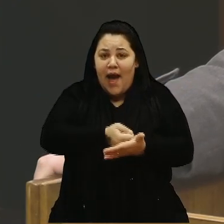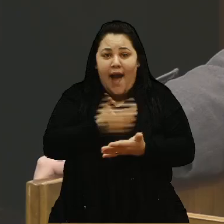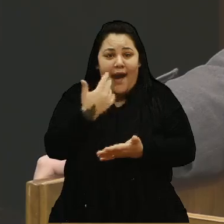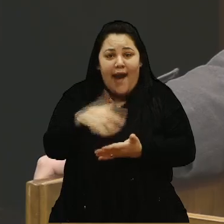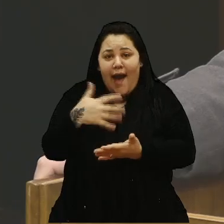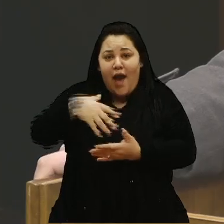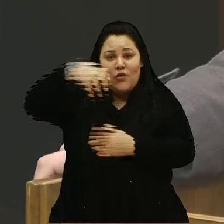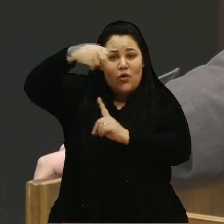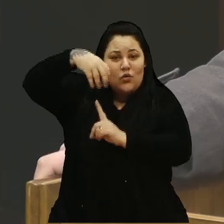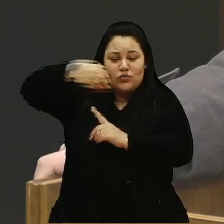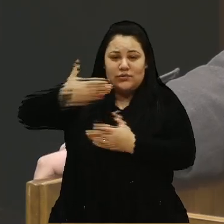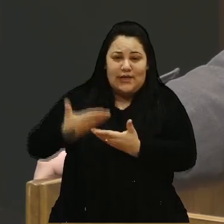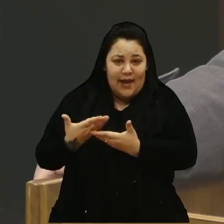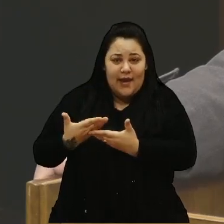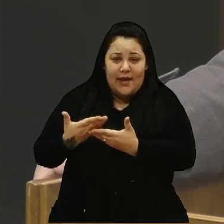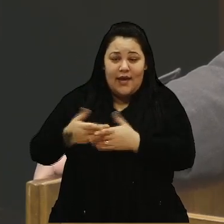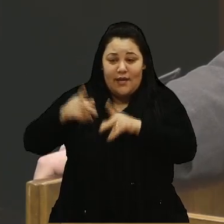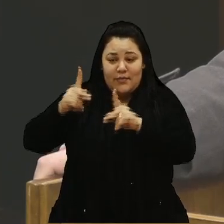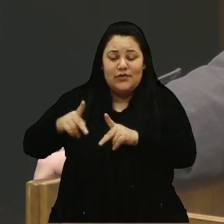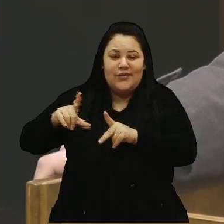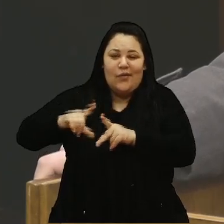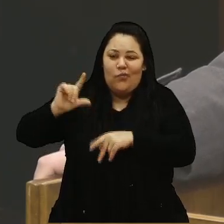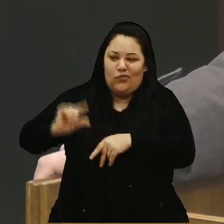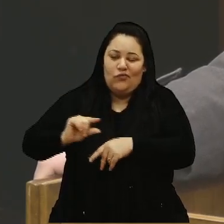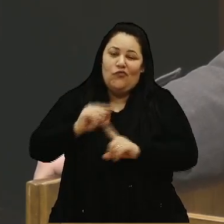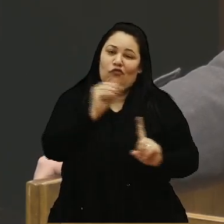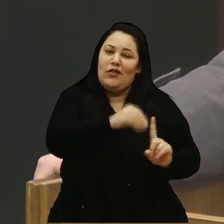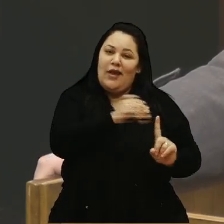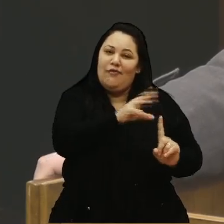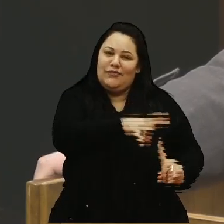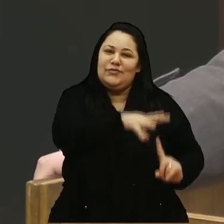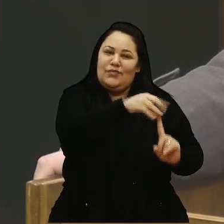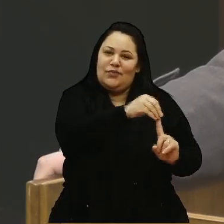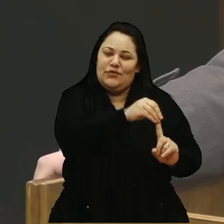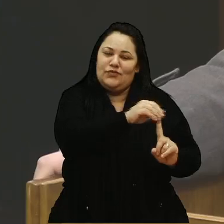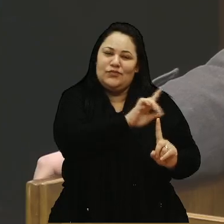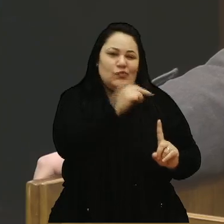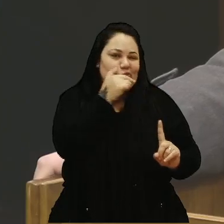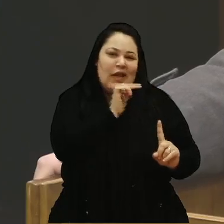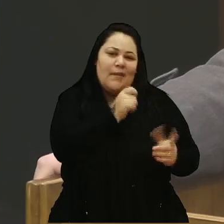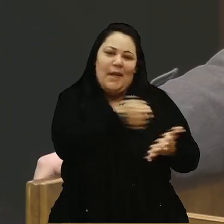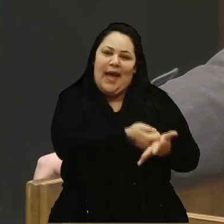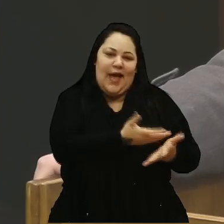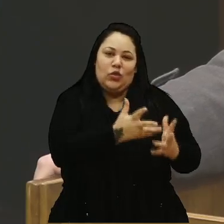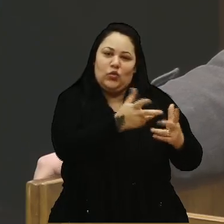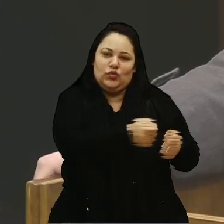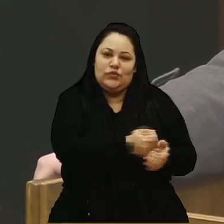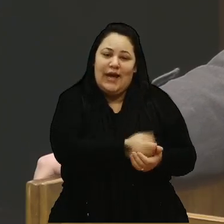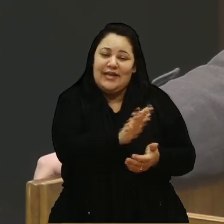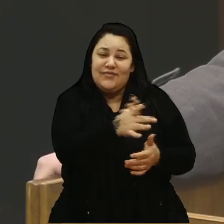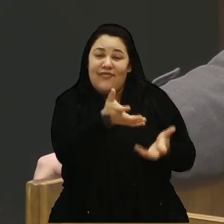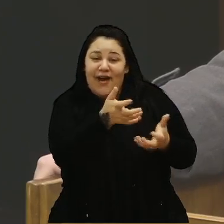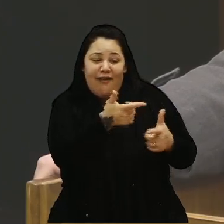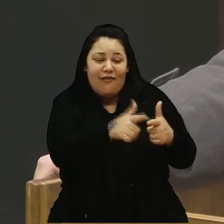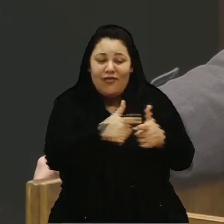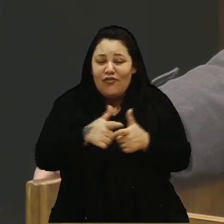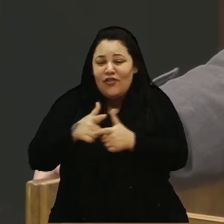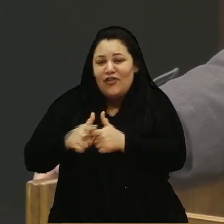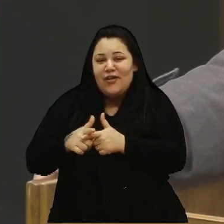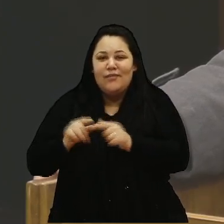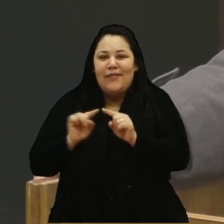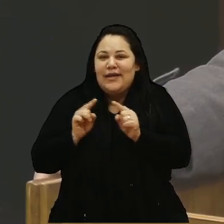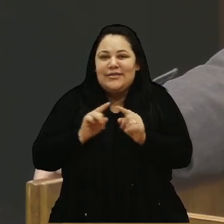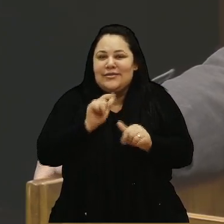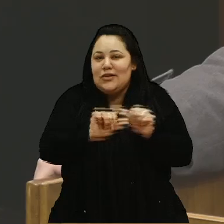impactada, geralmente é a pessoa que tem menos condições. Então, mesmo que haja a possibilidade de um pagamento parcelado, acaba acarretando aí, às vezes, até uma dívida, né, para